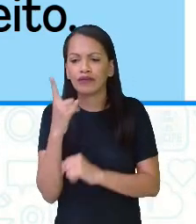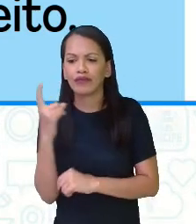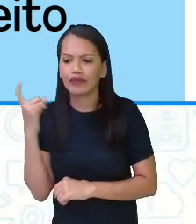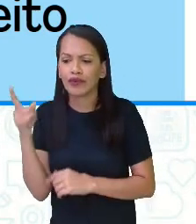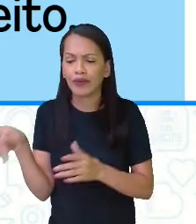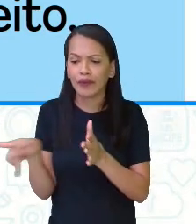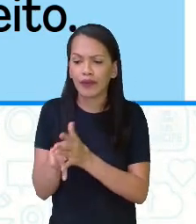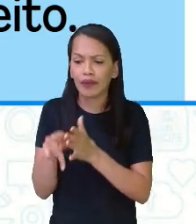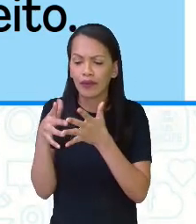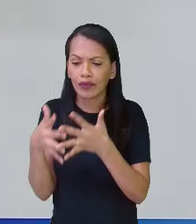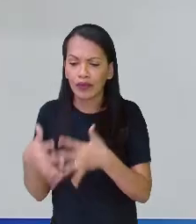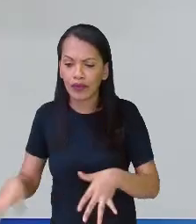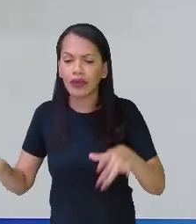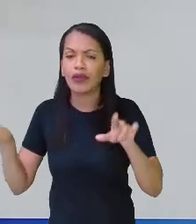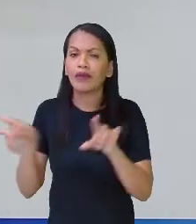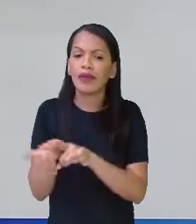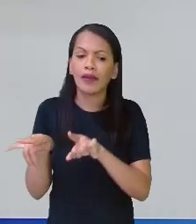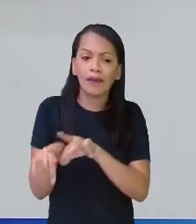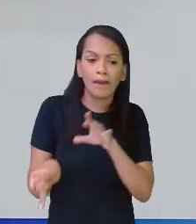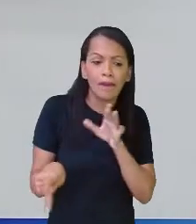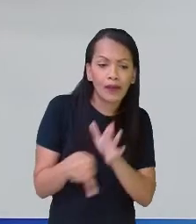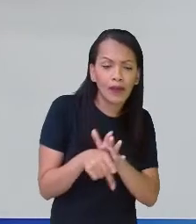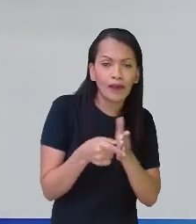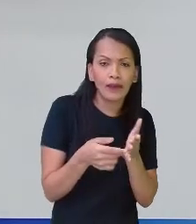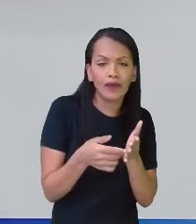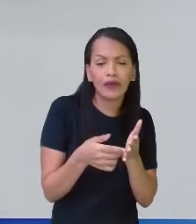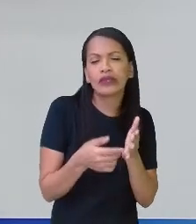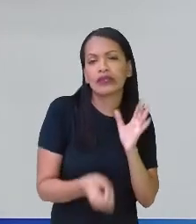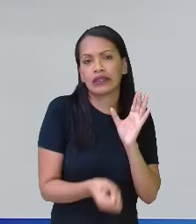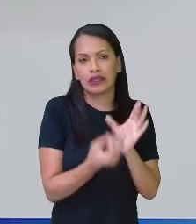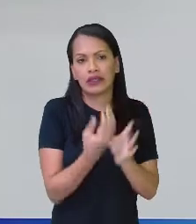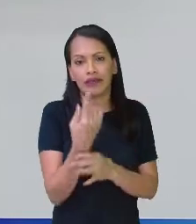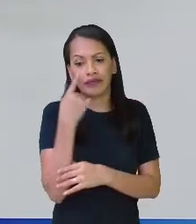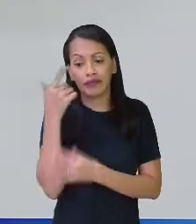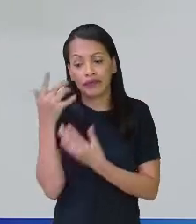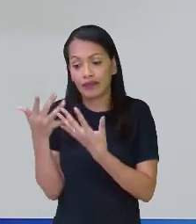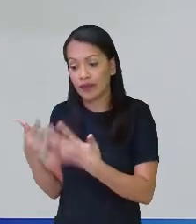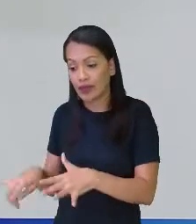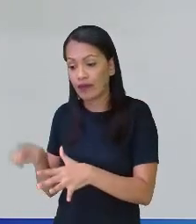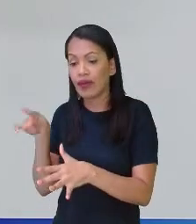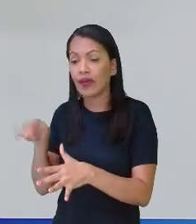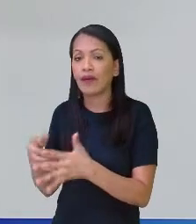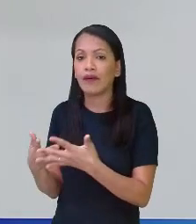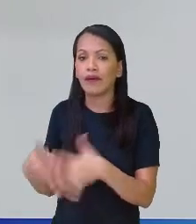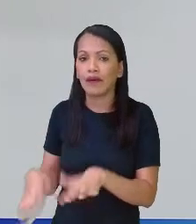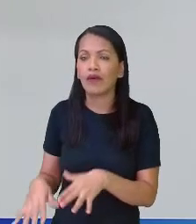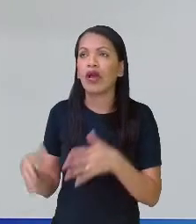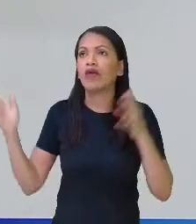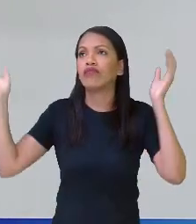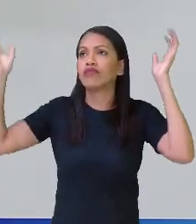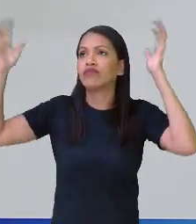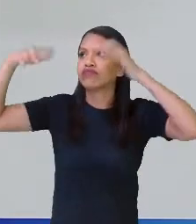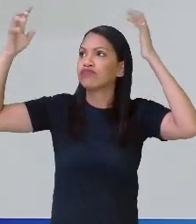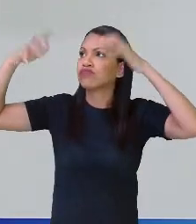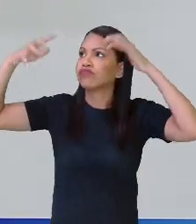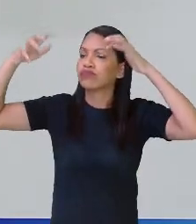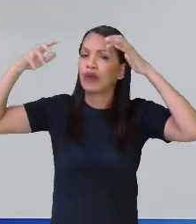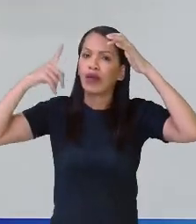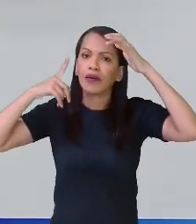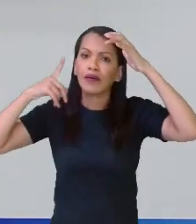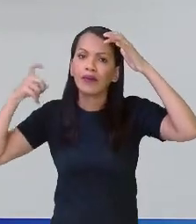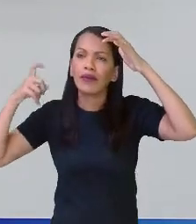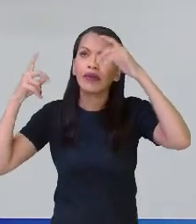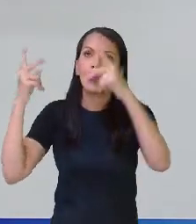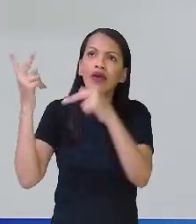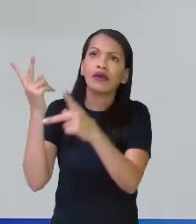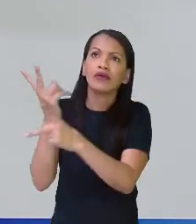e ruídos de efeito. O que seriam esses ruídos naturais? Por exemplo, o ruído natural é um barulho da chuva, é o barulho do